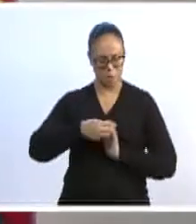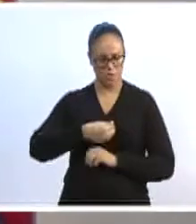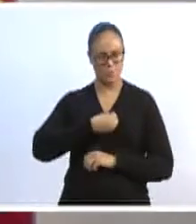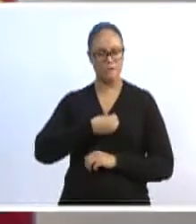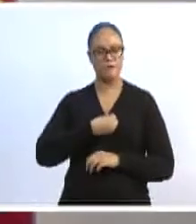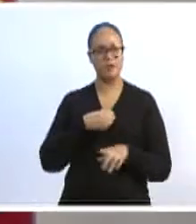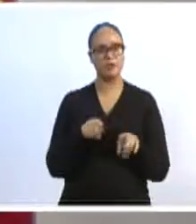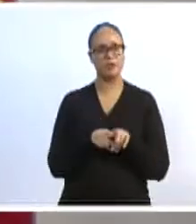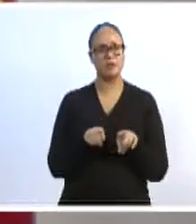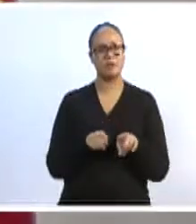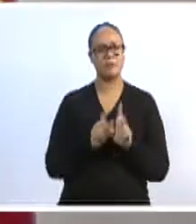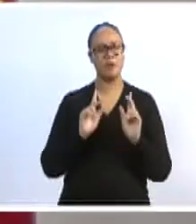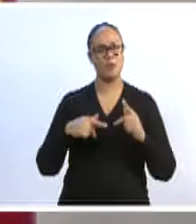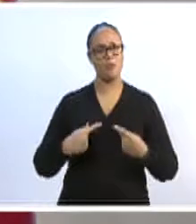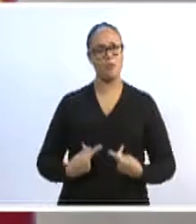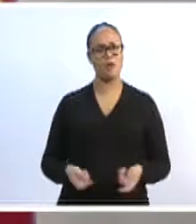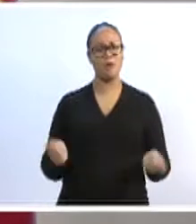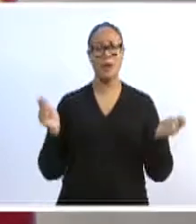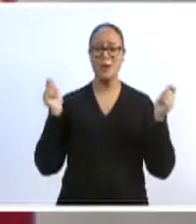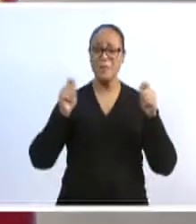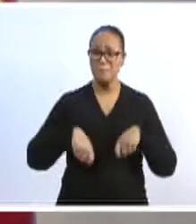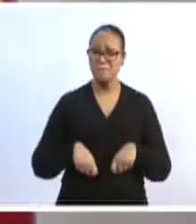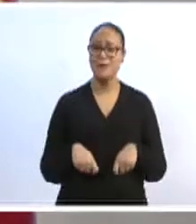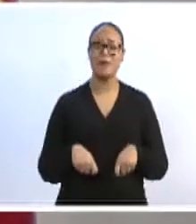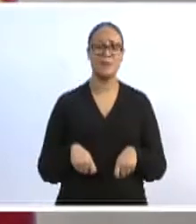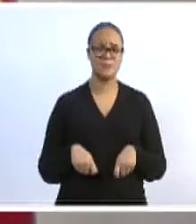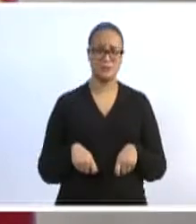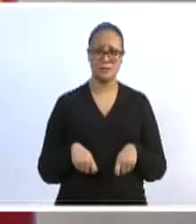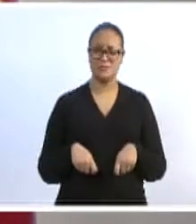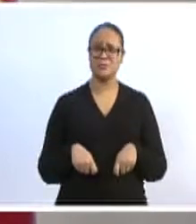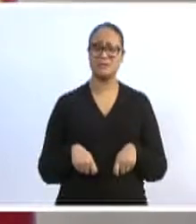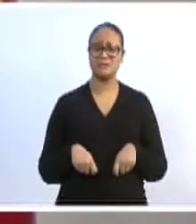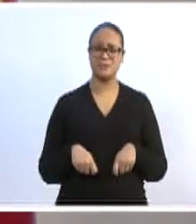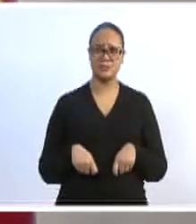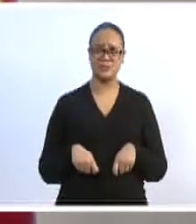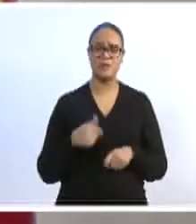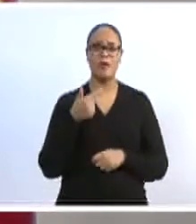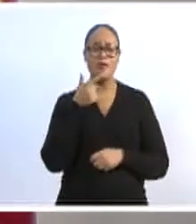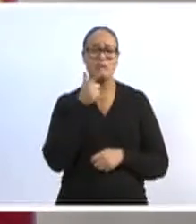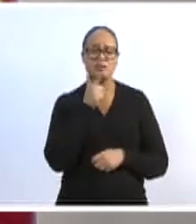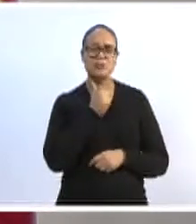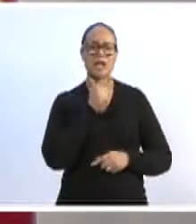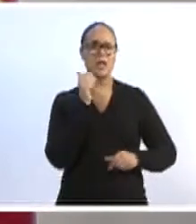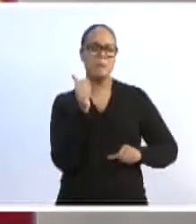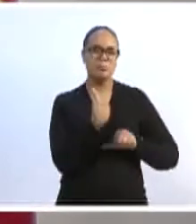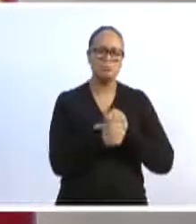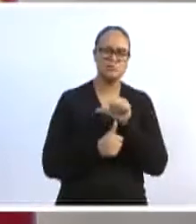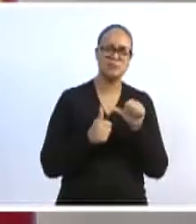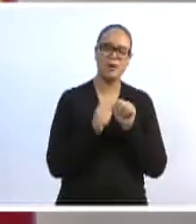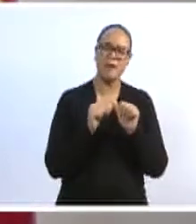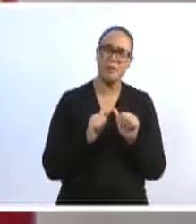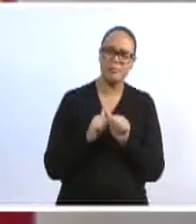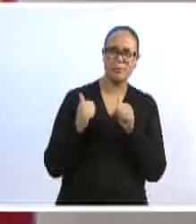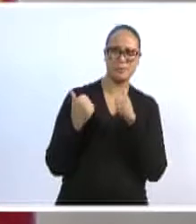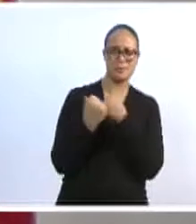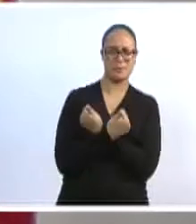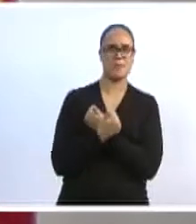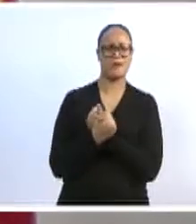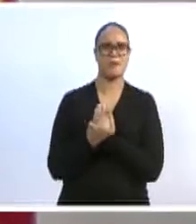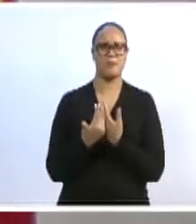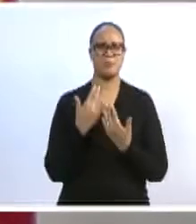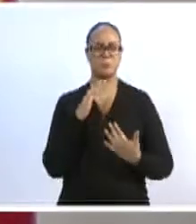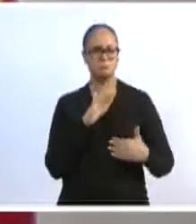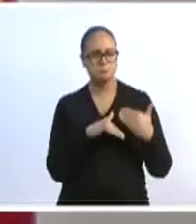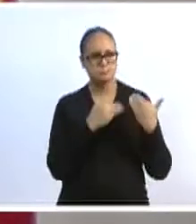capacidade inigualável de se reciclar de se modificar e dentro